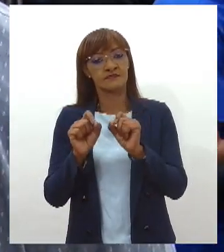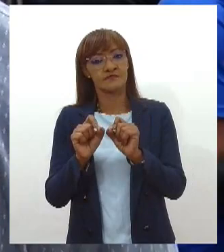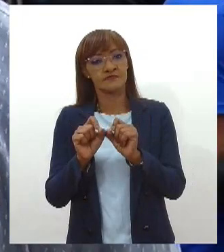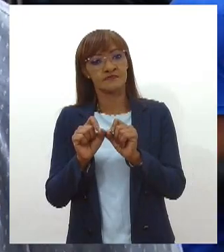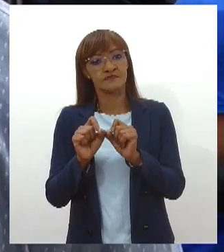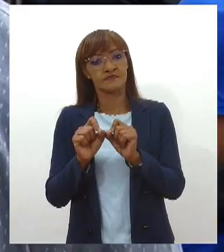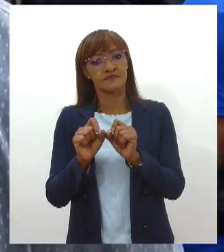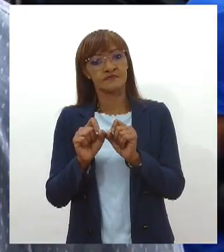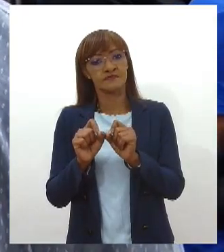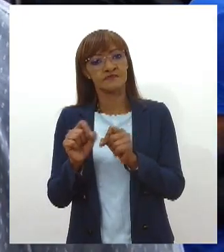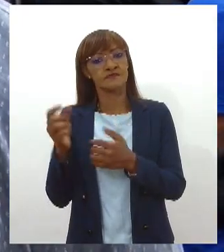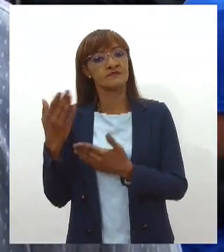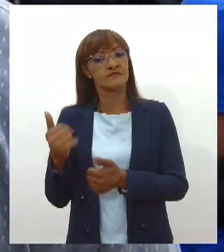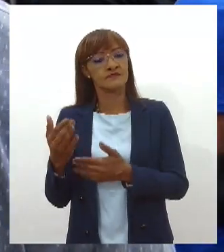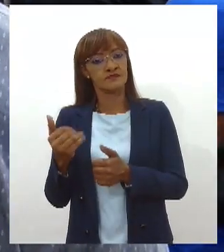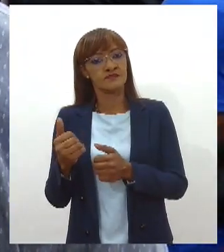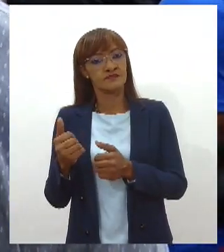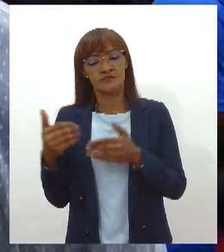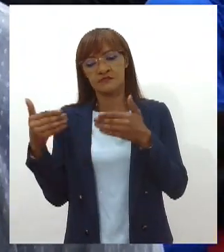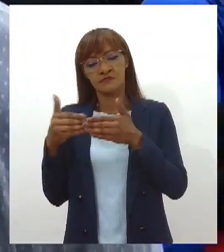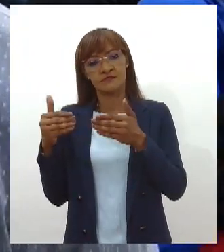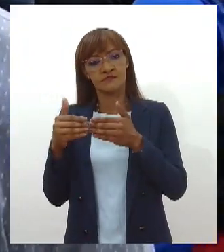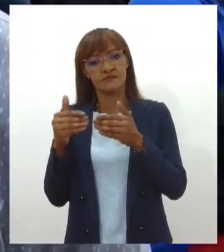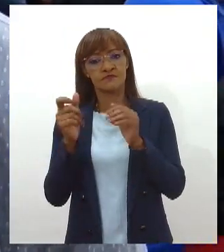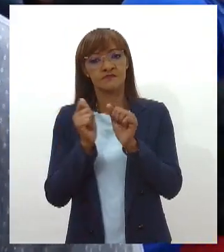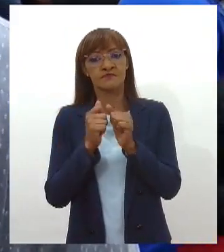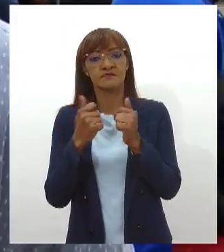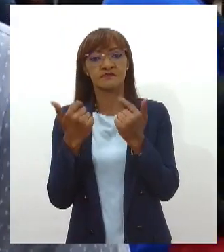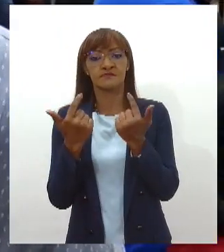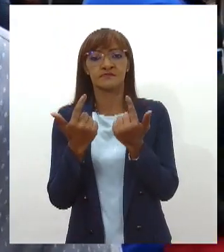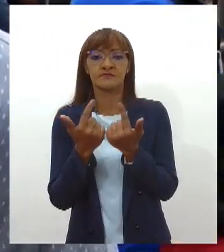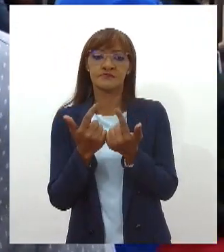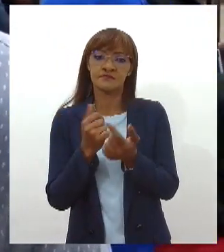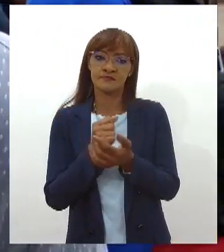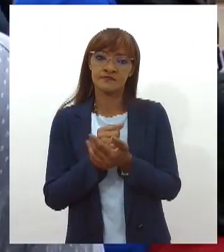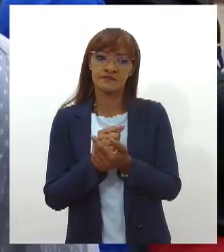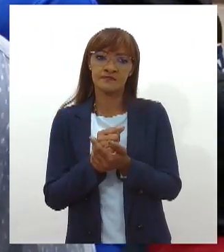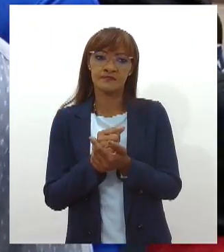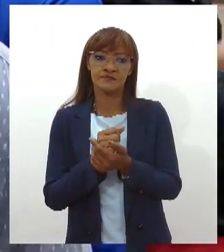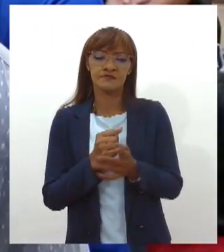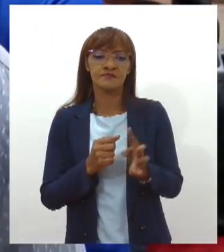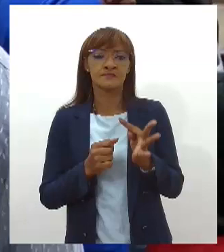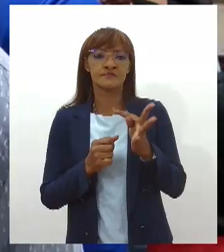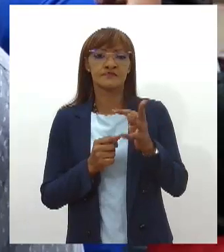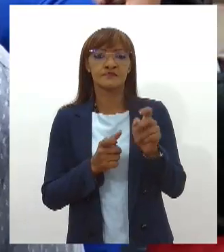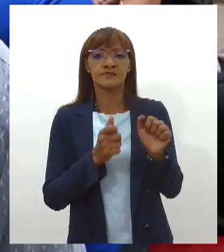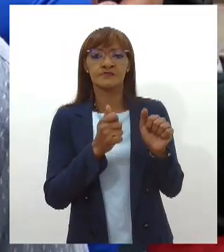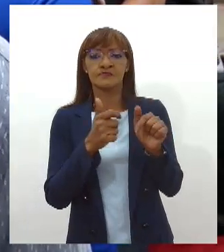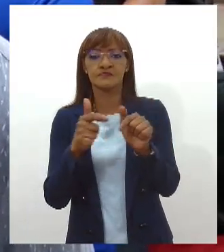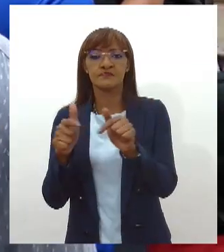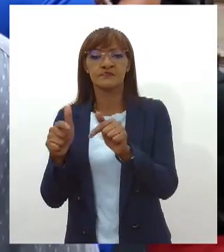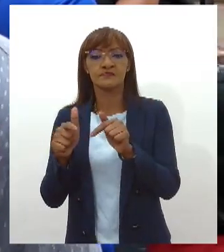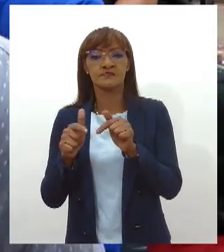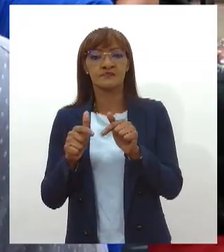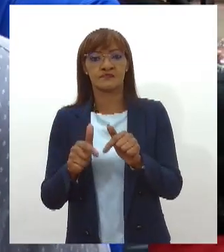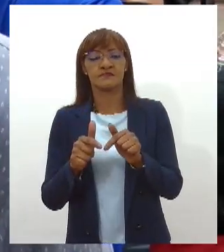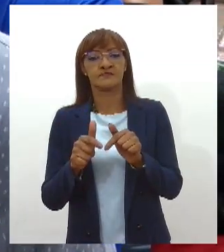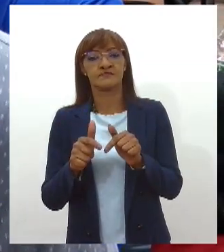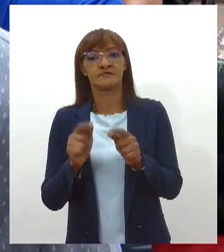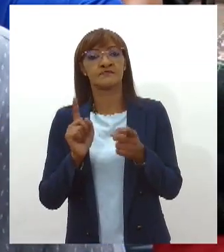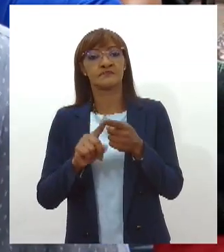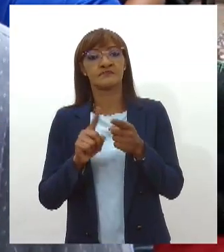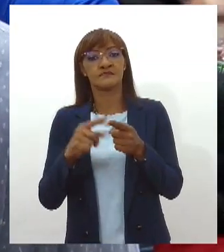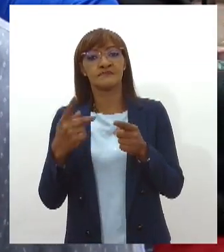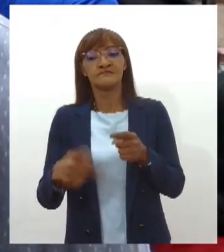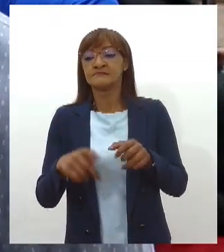com a Assembleia, com a ELESE, e com toda a atividade que a ELESE propõe, não só aqui dentro na plenária, mas com toda a